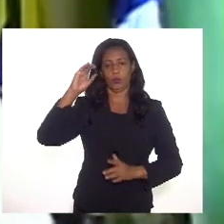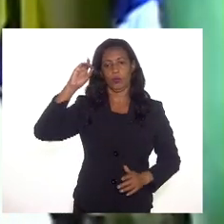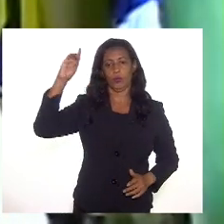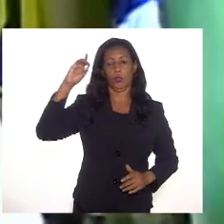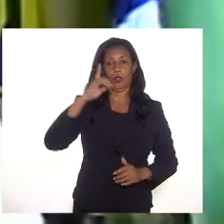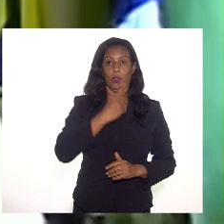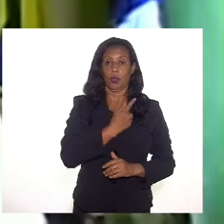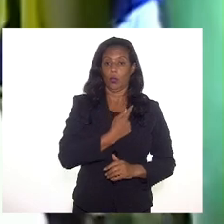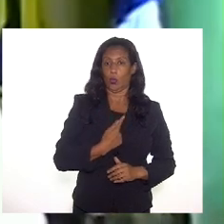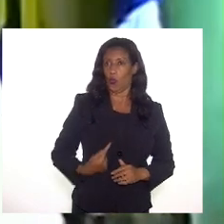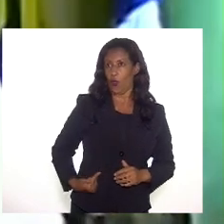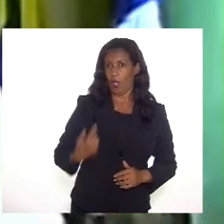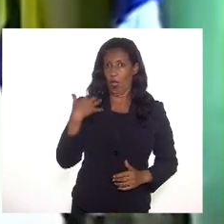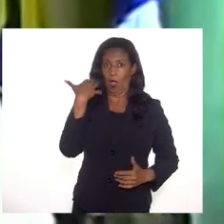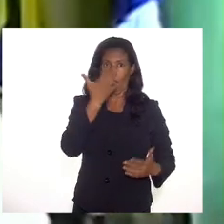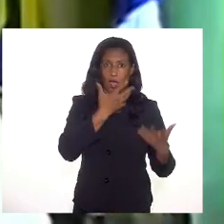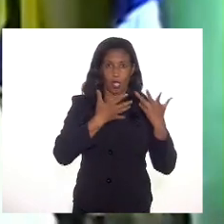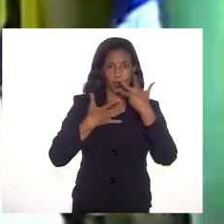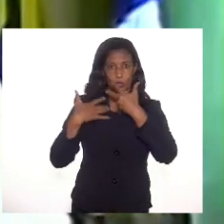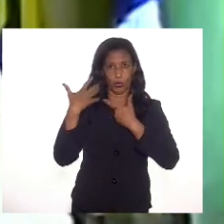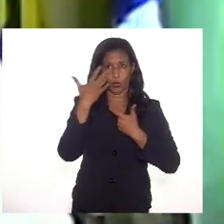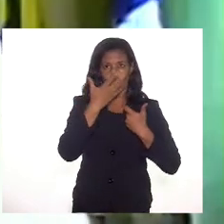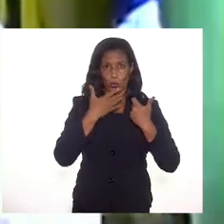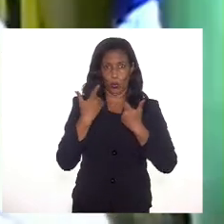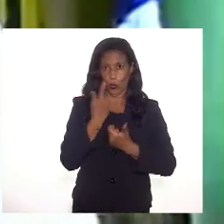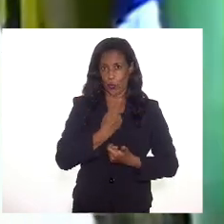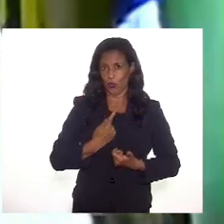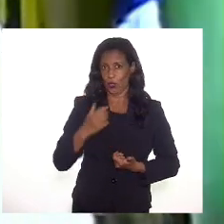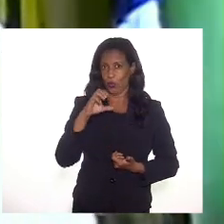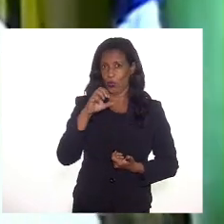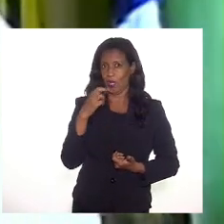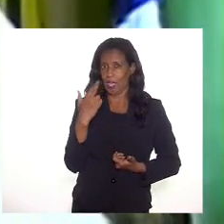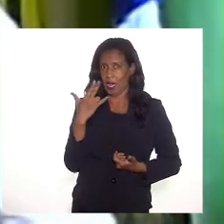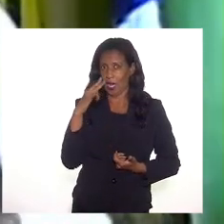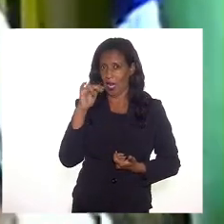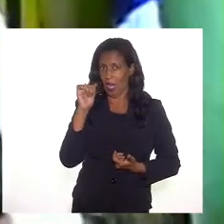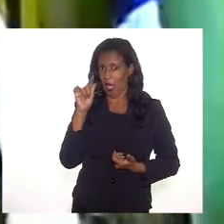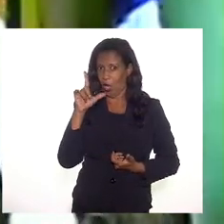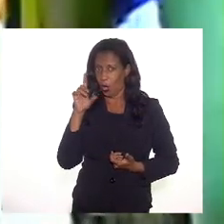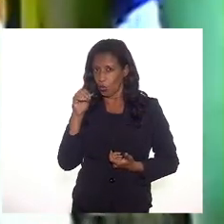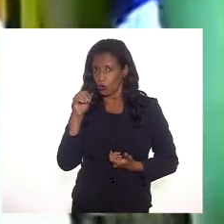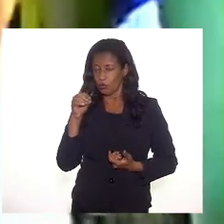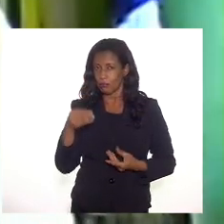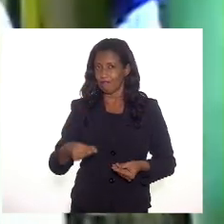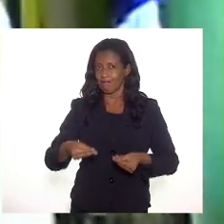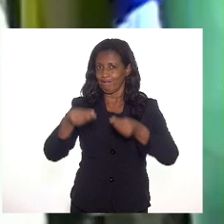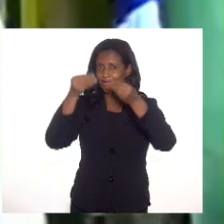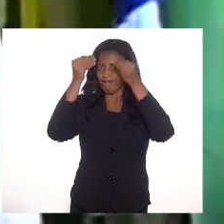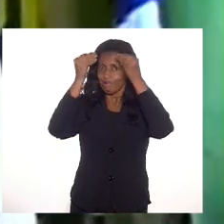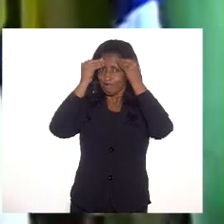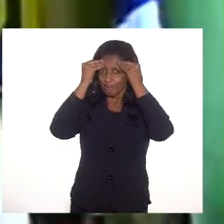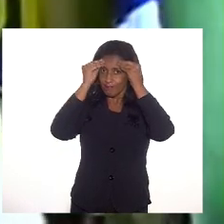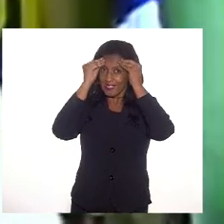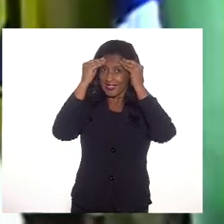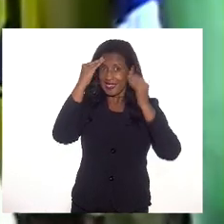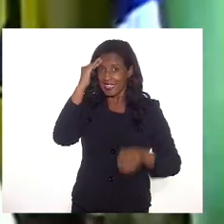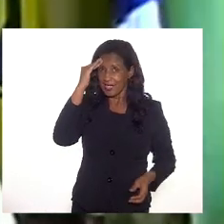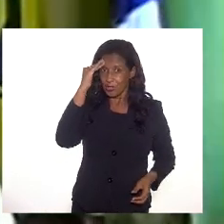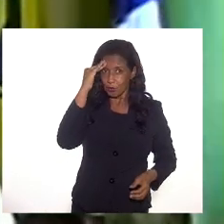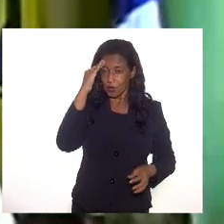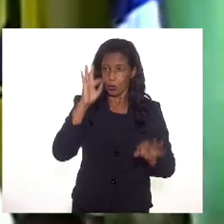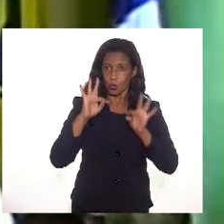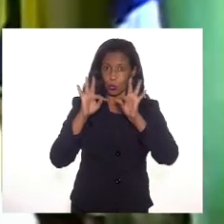governador cantor, governador Cláudio Castro, tenha um entendimento legítimo com todas as